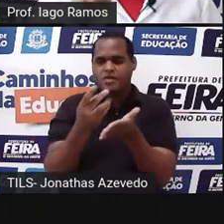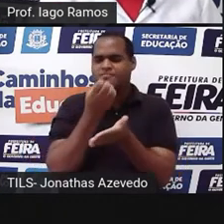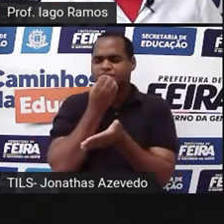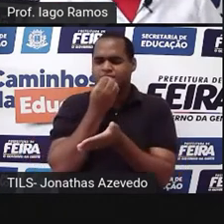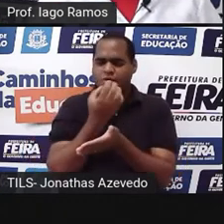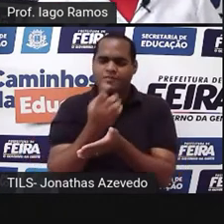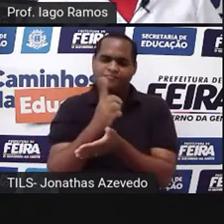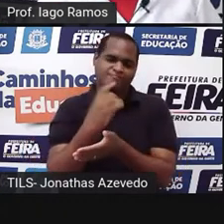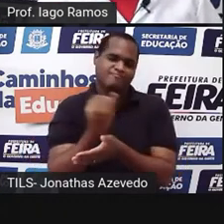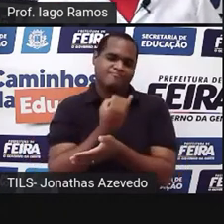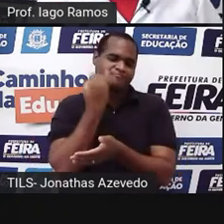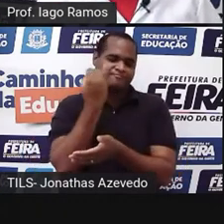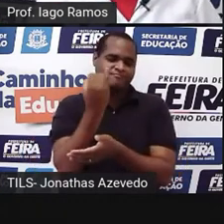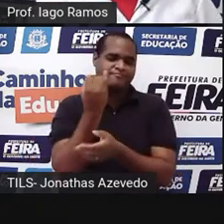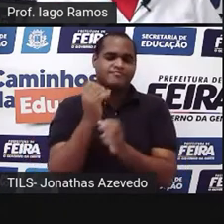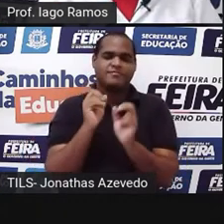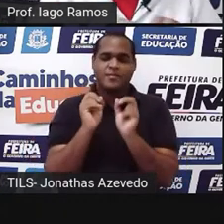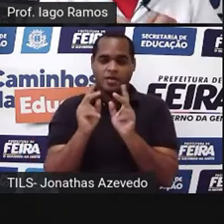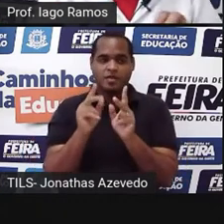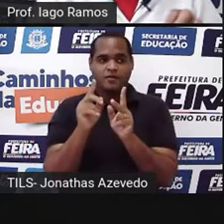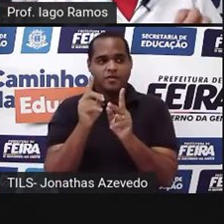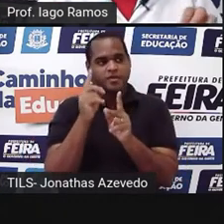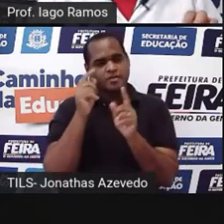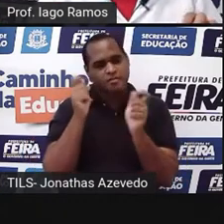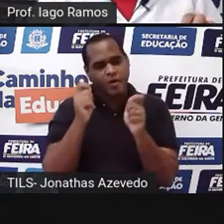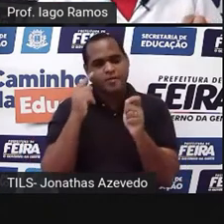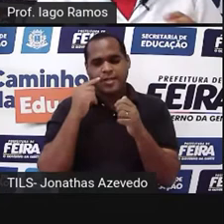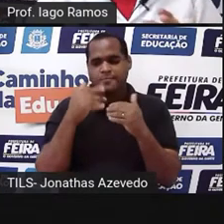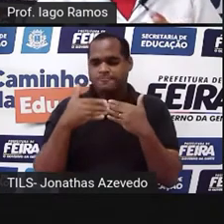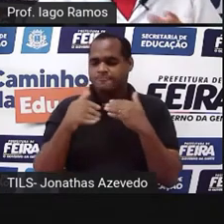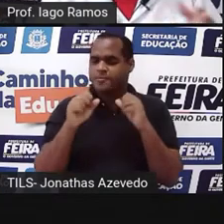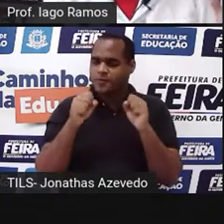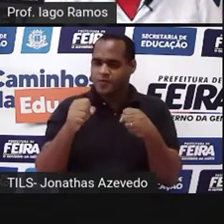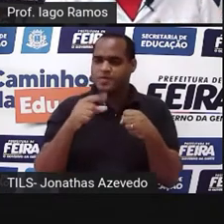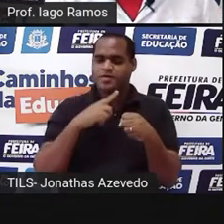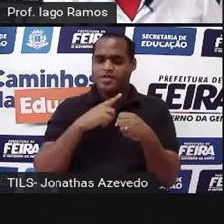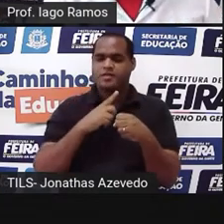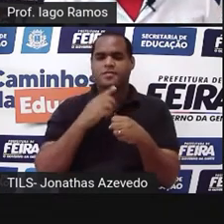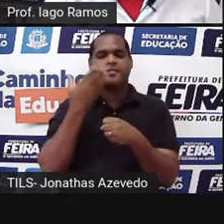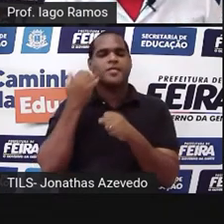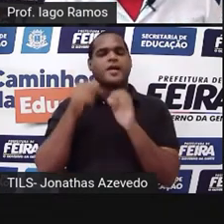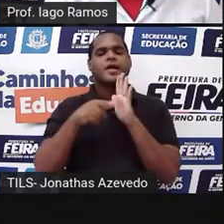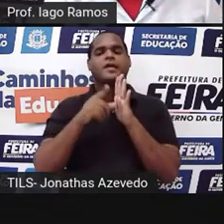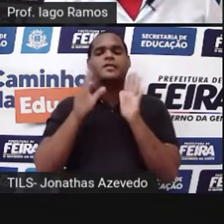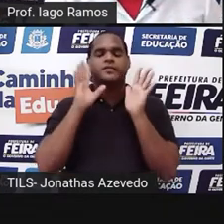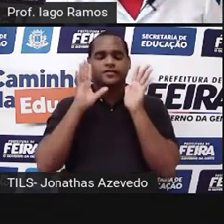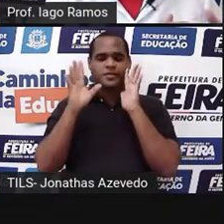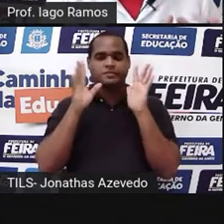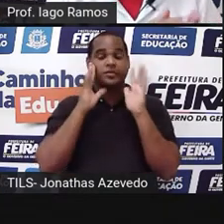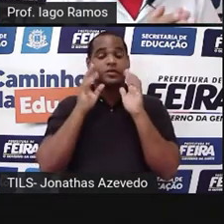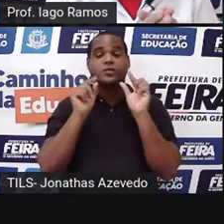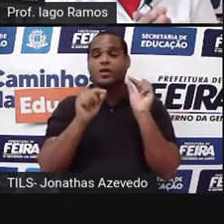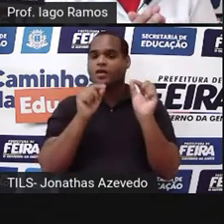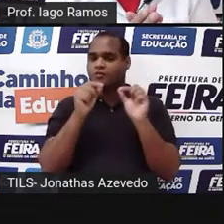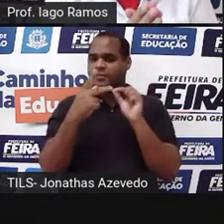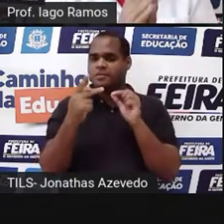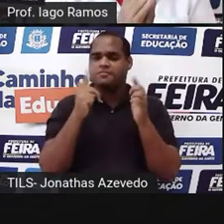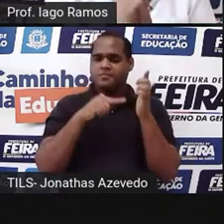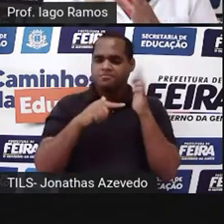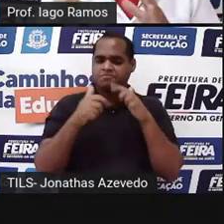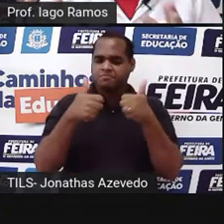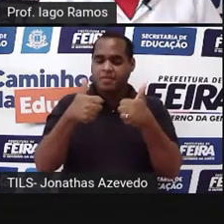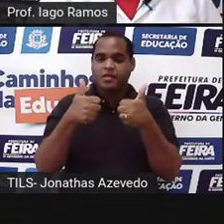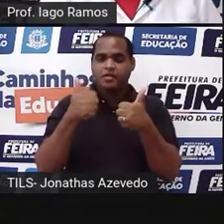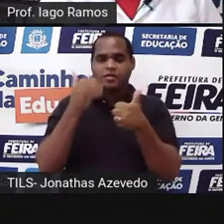muito, muito importante. Para a gente poder avançar, antes você pensar um pouquinho. O que é que você